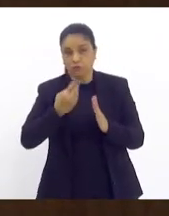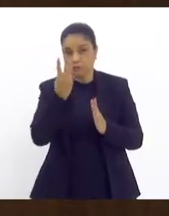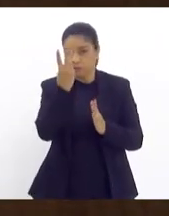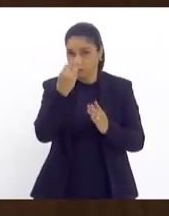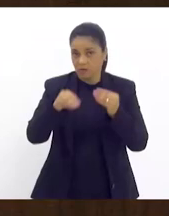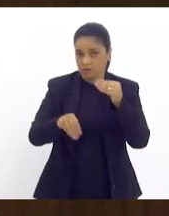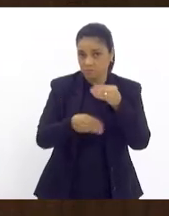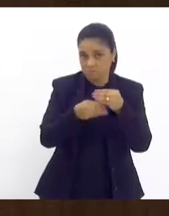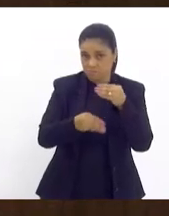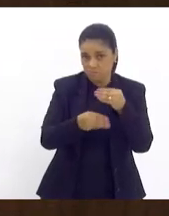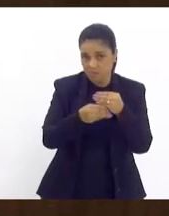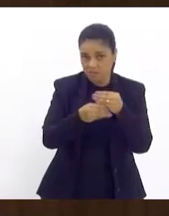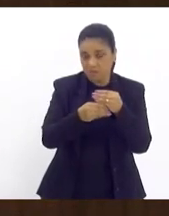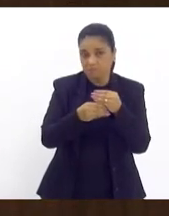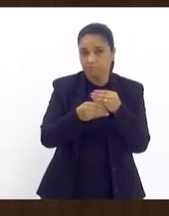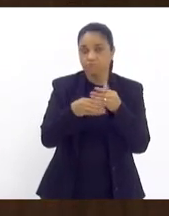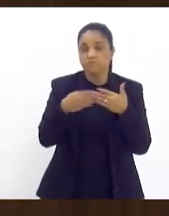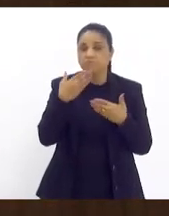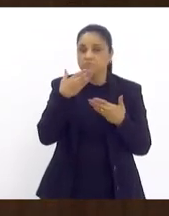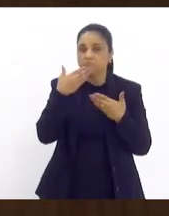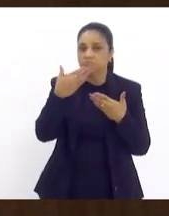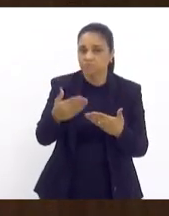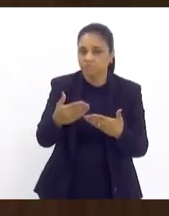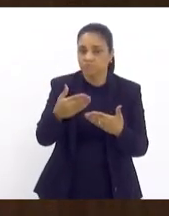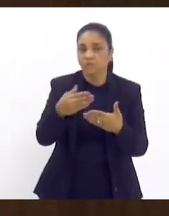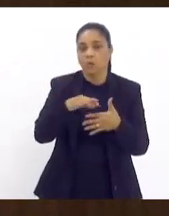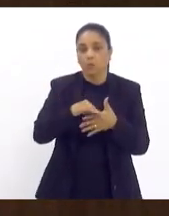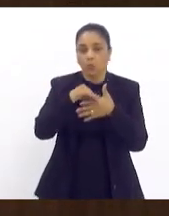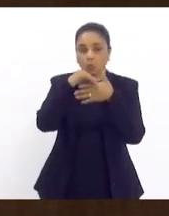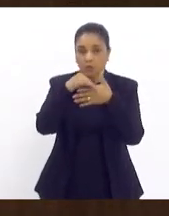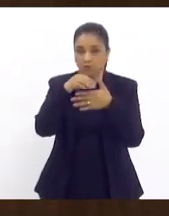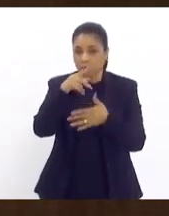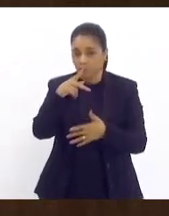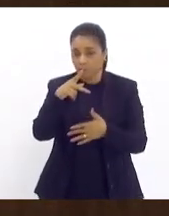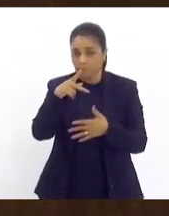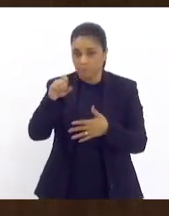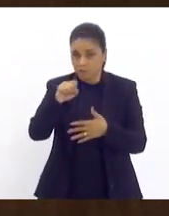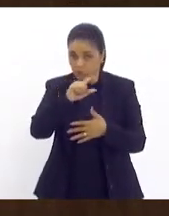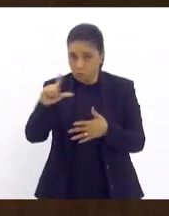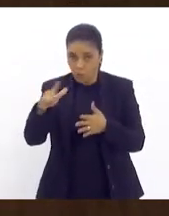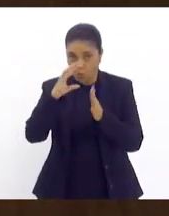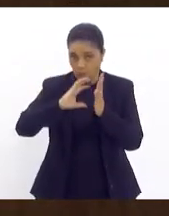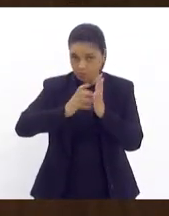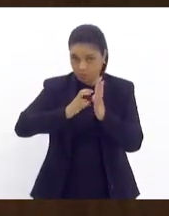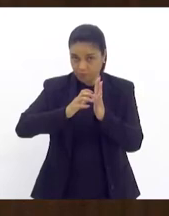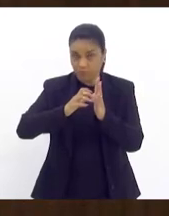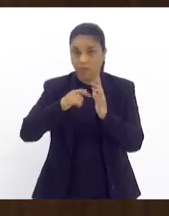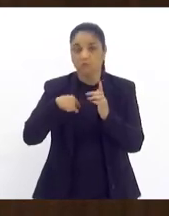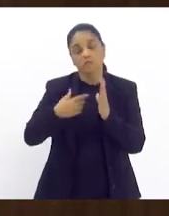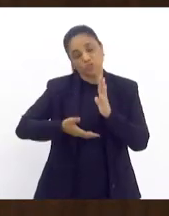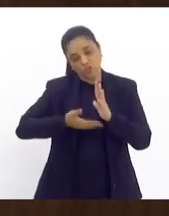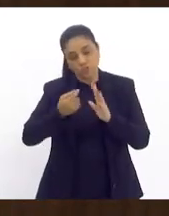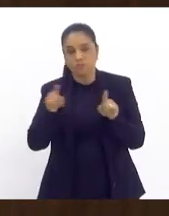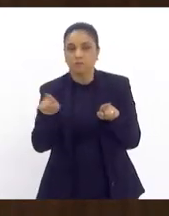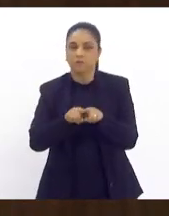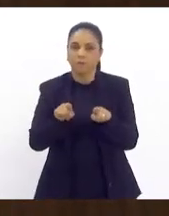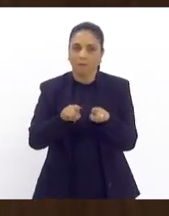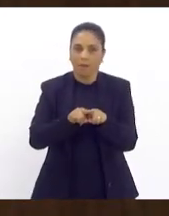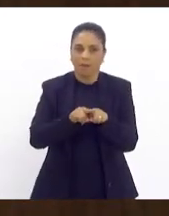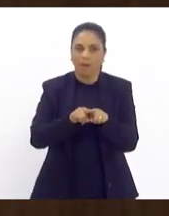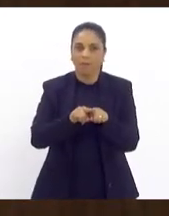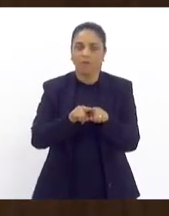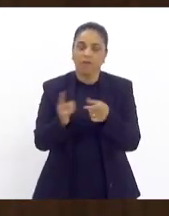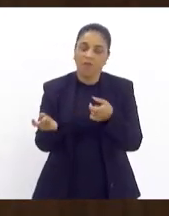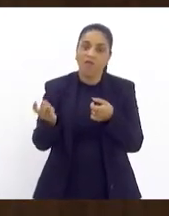e solicitando a liderança do pessoal Caso seja possível também retire porque ele já volta em segunda sem